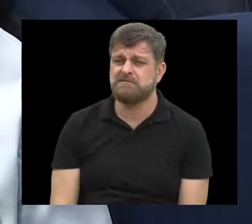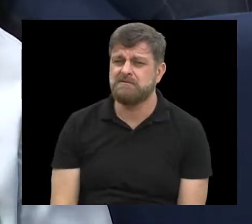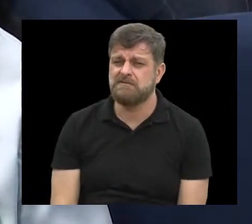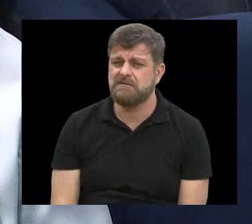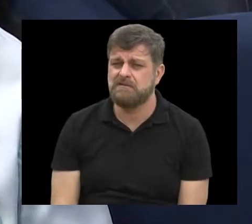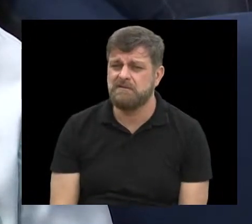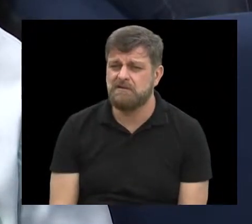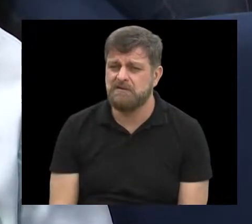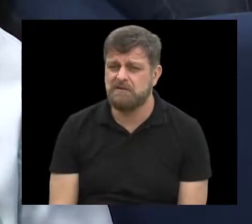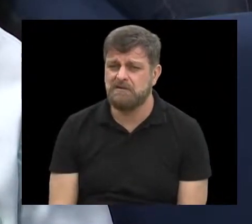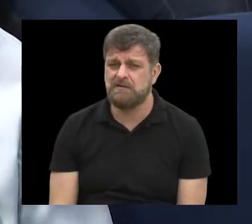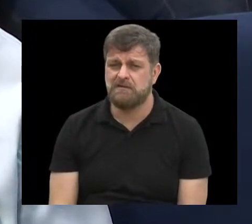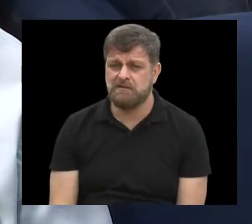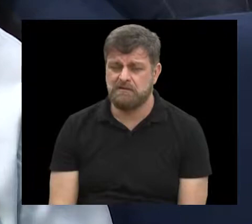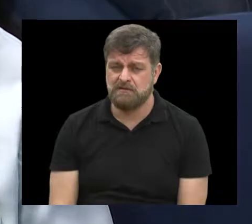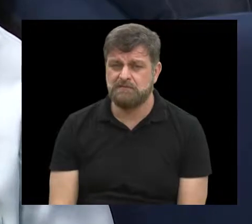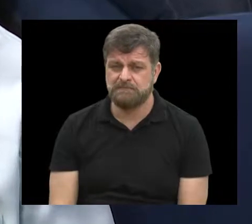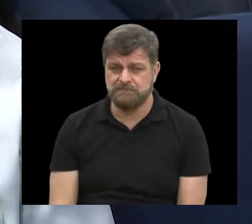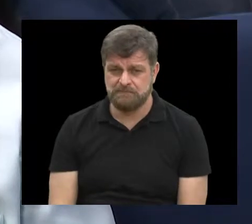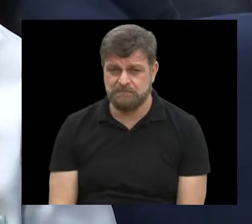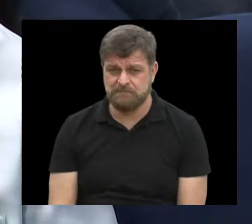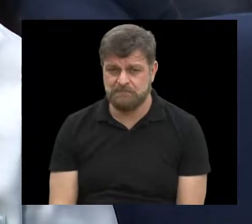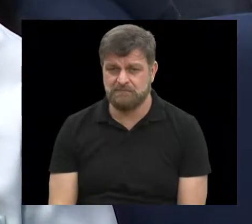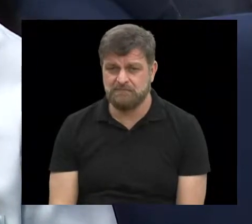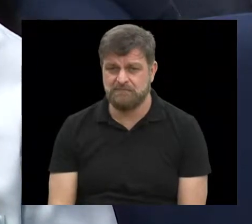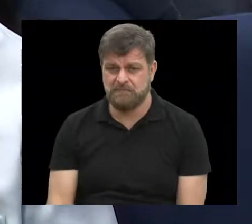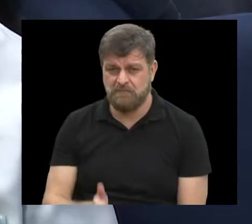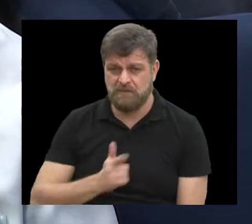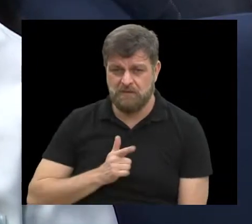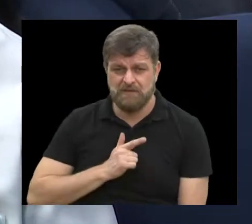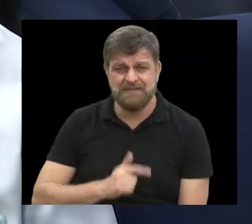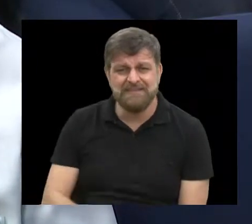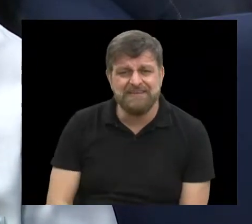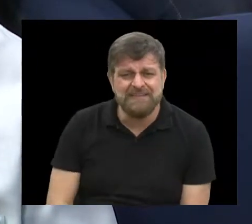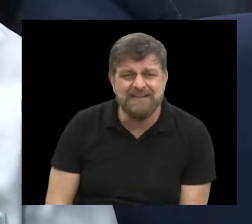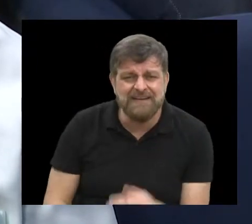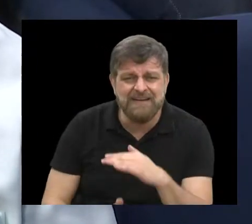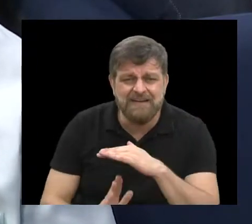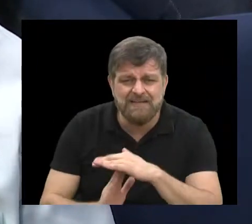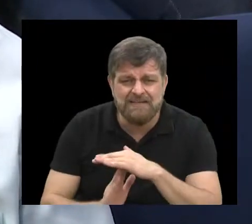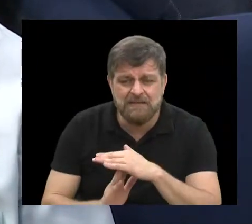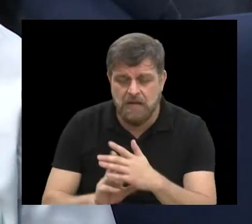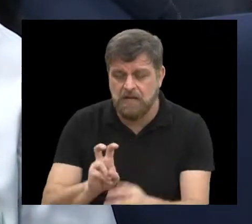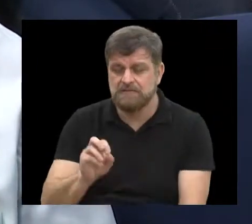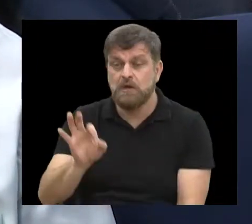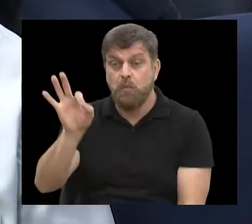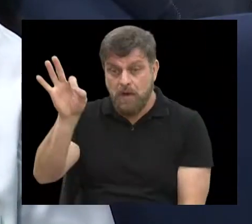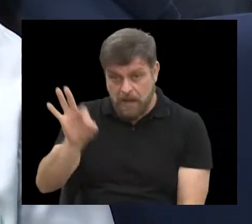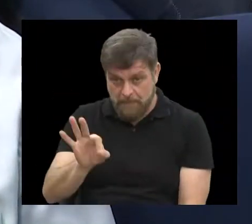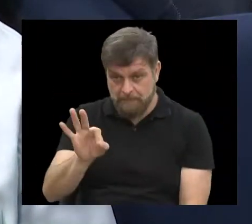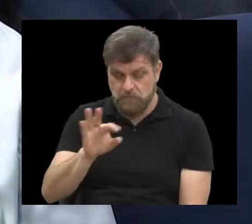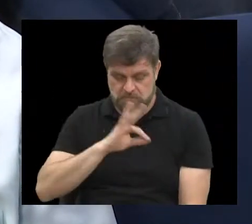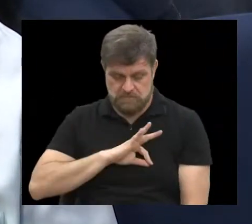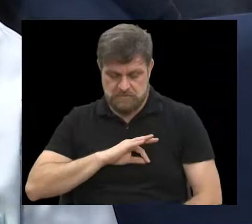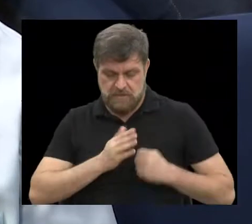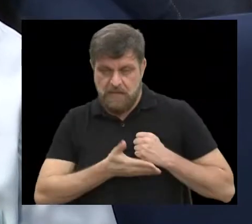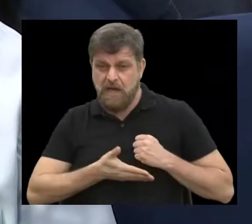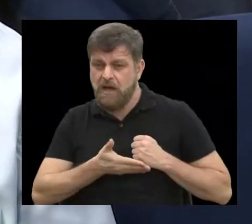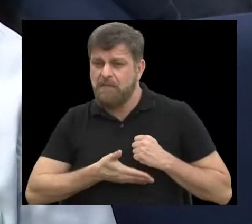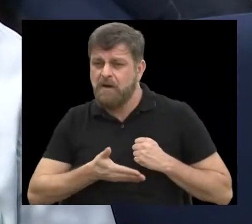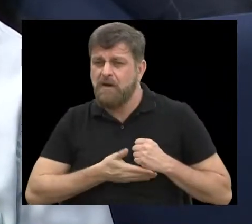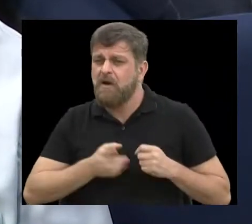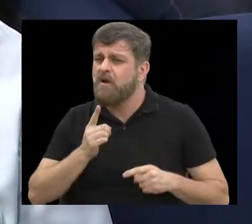ela dá esse crime de causa para até 1/4 de salário, até 50% do salário mínimo. Meio salário mínimo. O porquê que